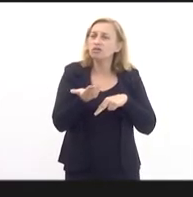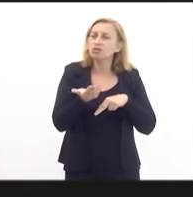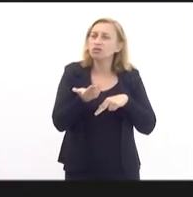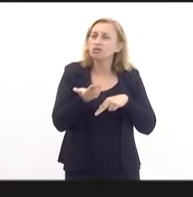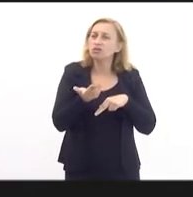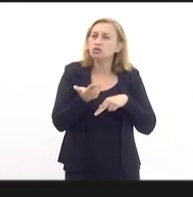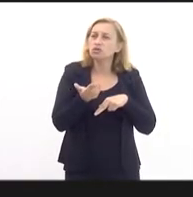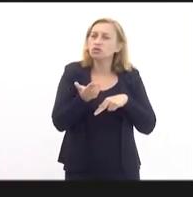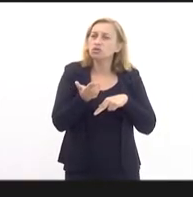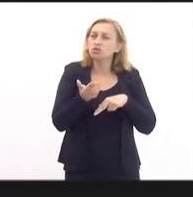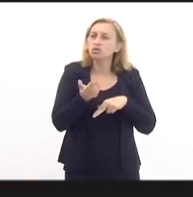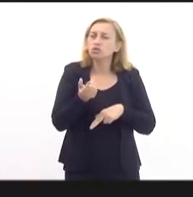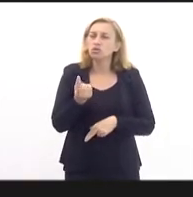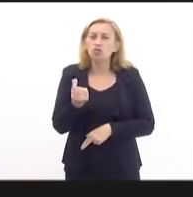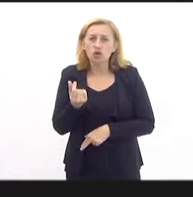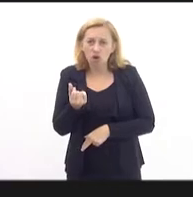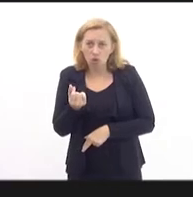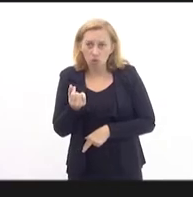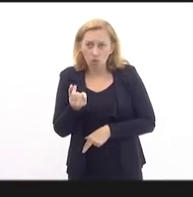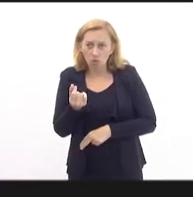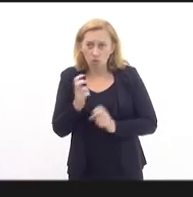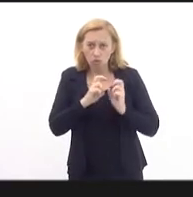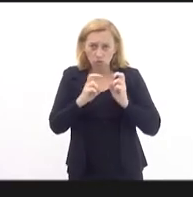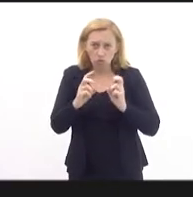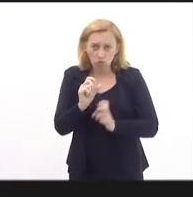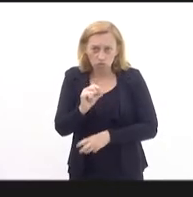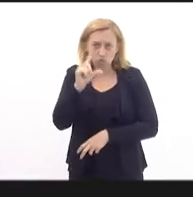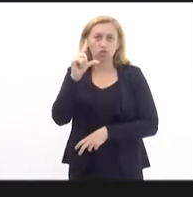aumento do valor dessas